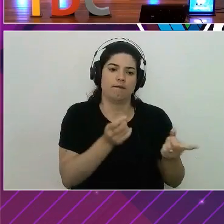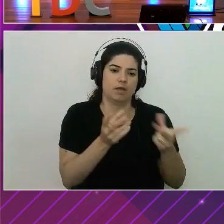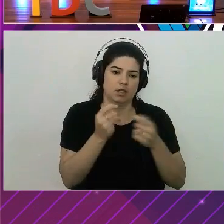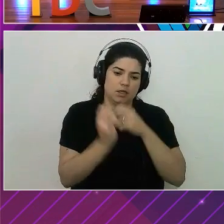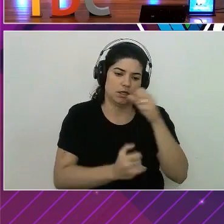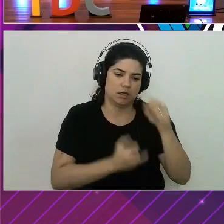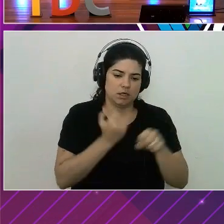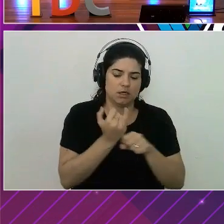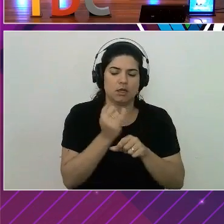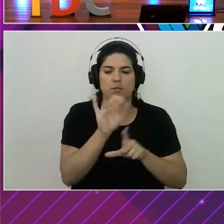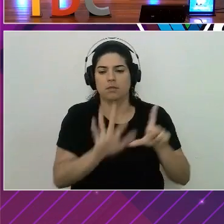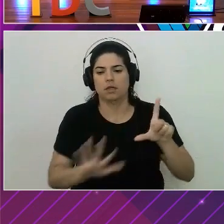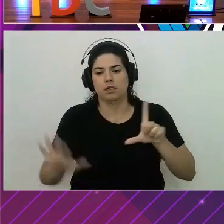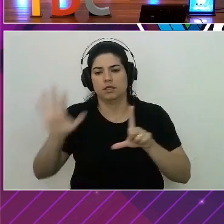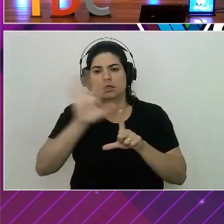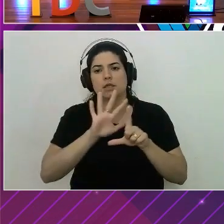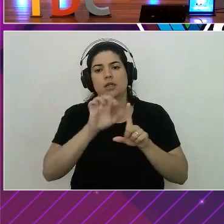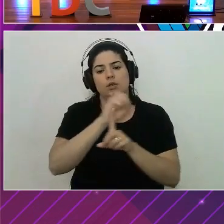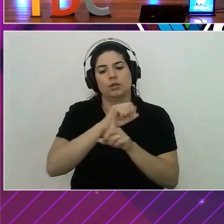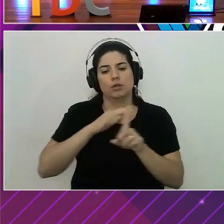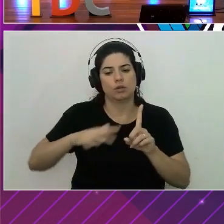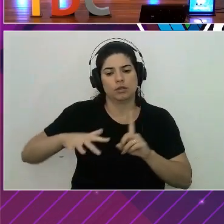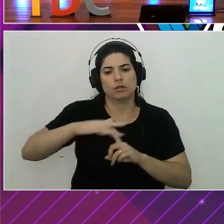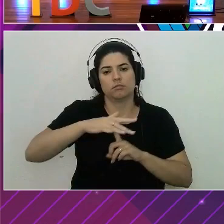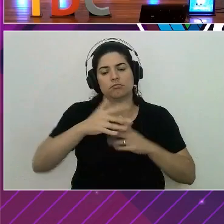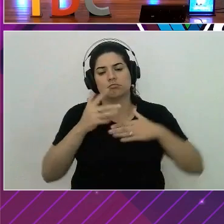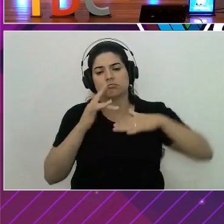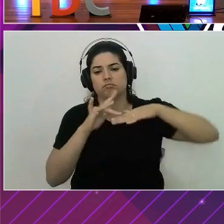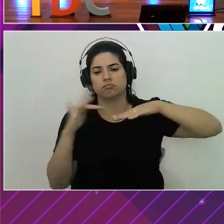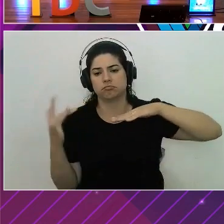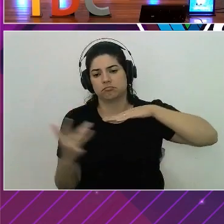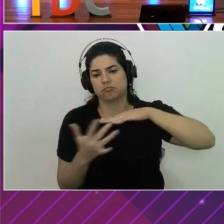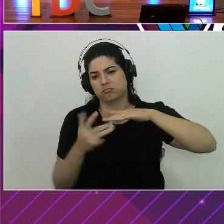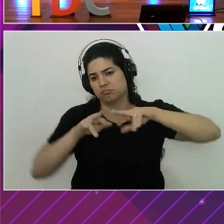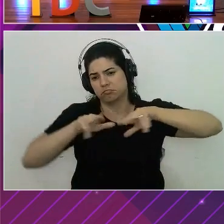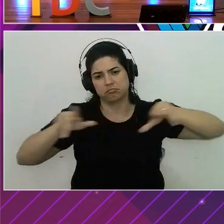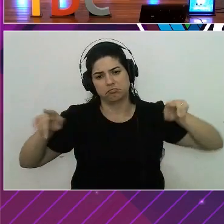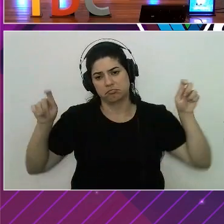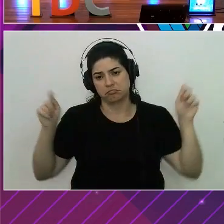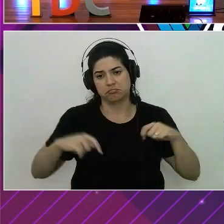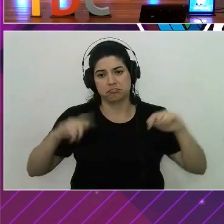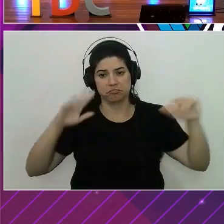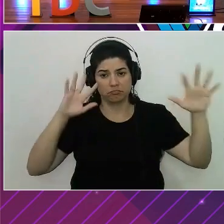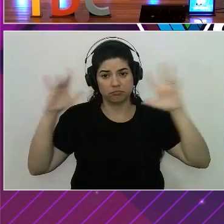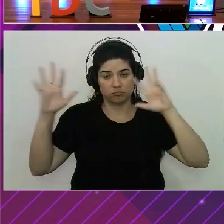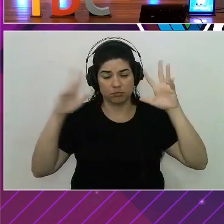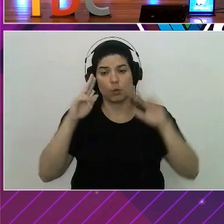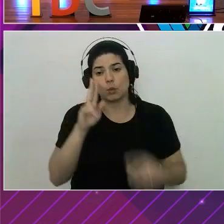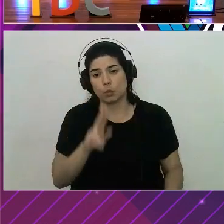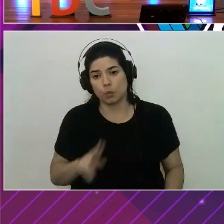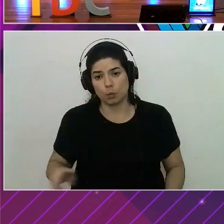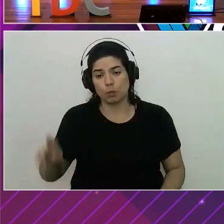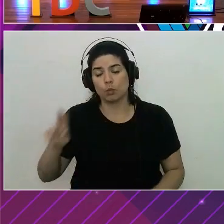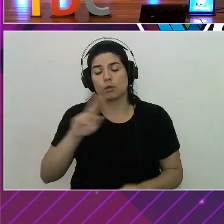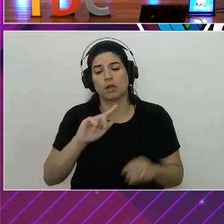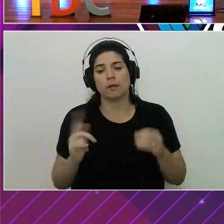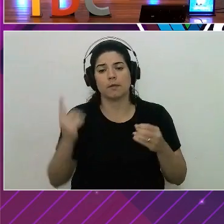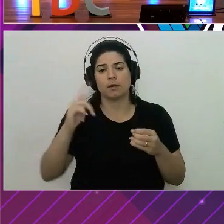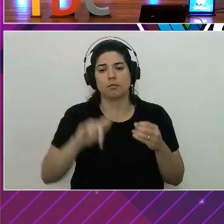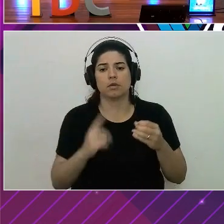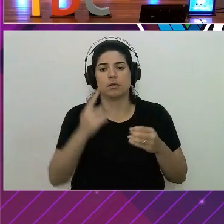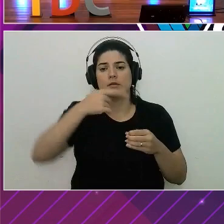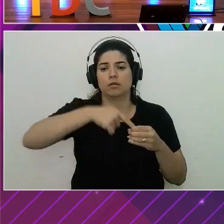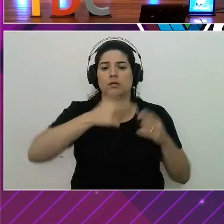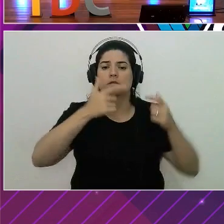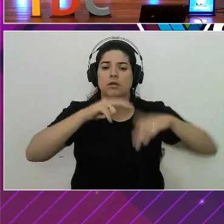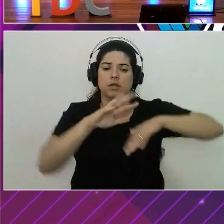plataformas sociais, o que vocês mais puderem imaginar, usando o MySQL como repositório, trabalhando com dados